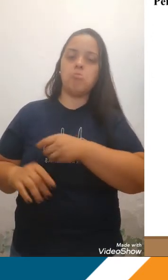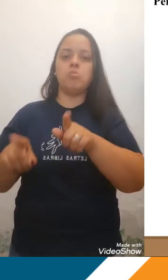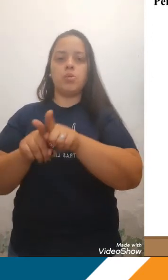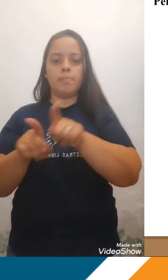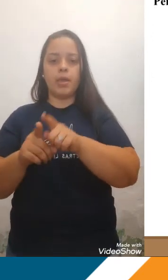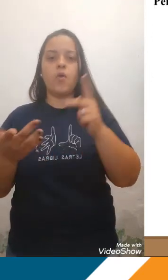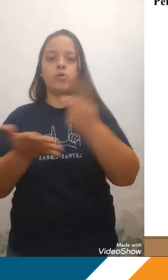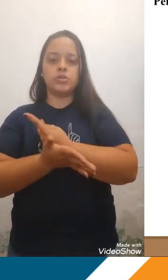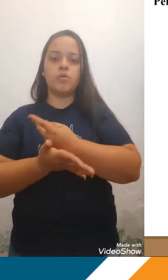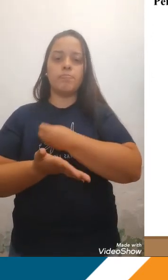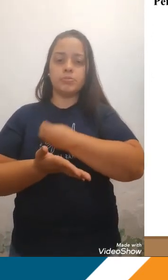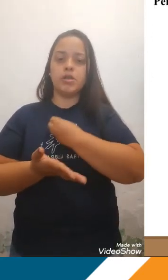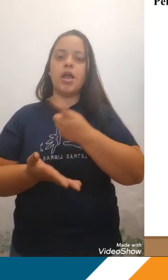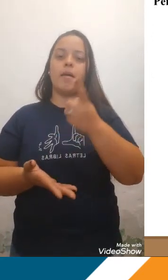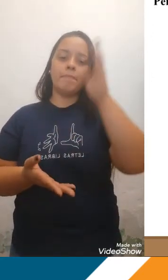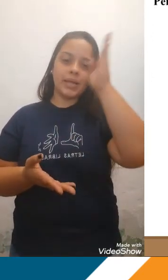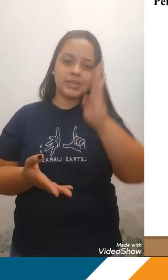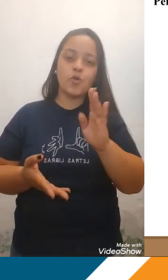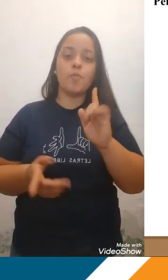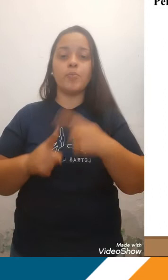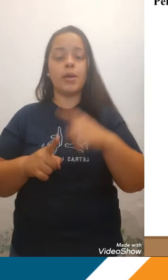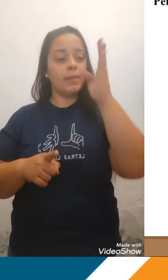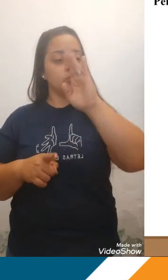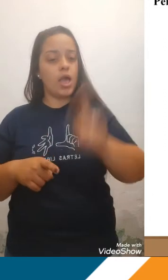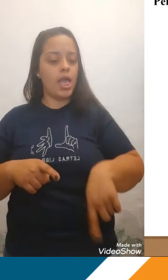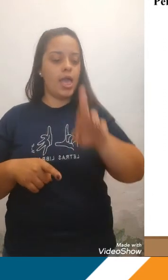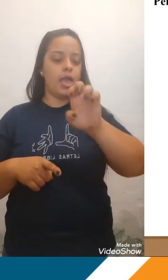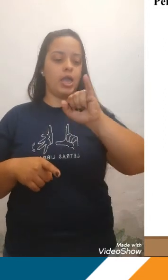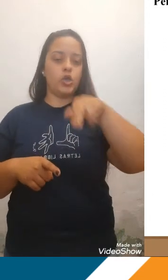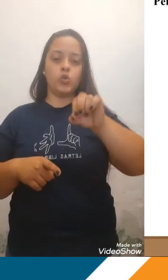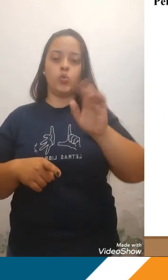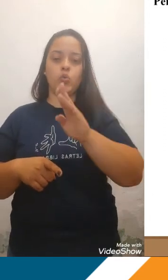houve a participação de brasileiros, já que o Brasil era Reino Unido,